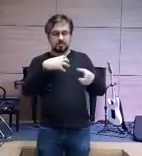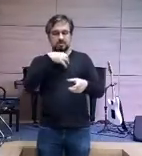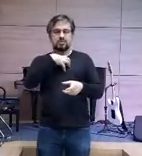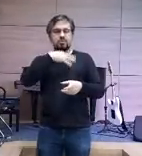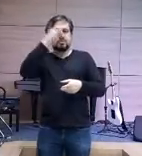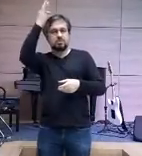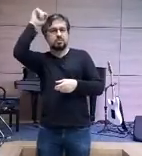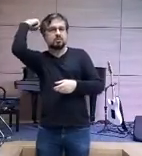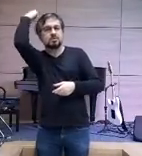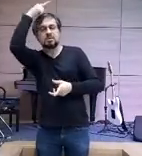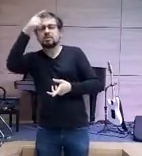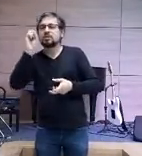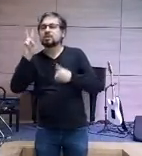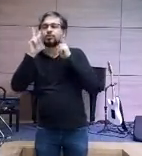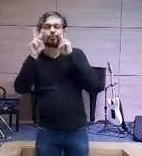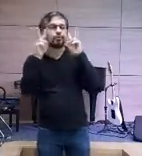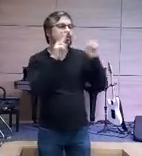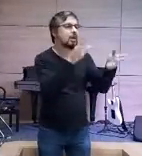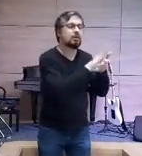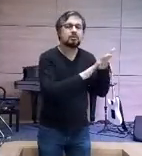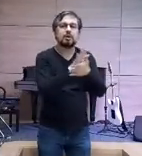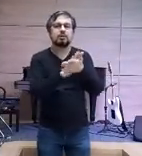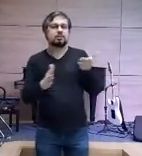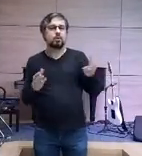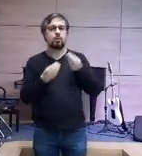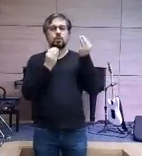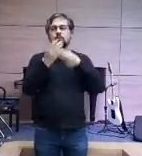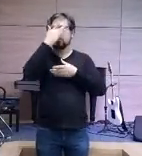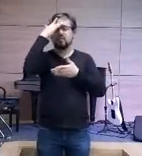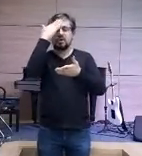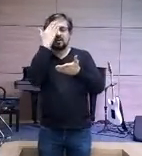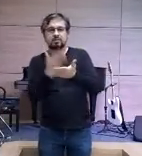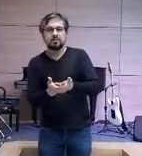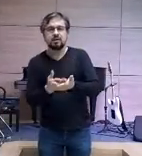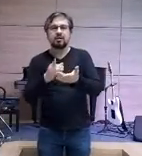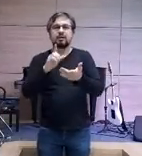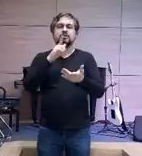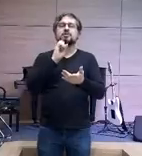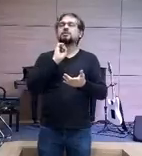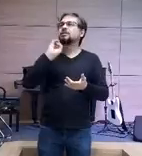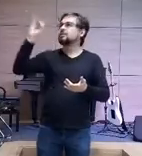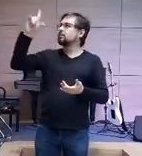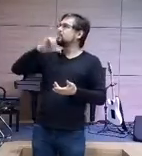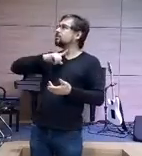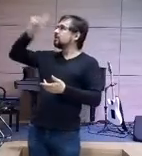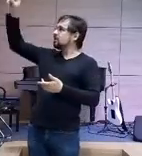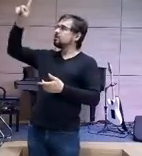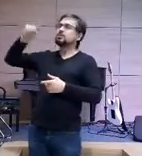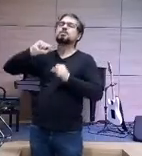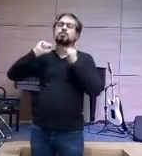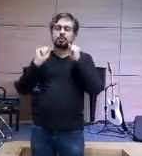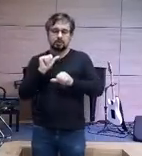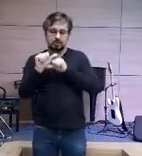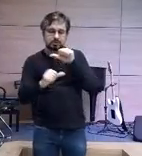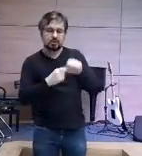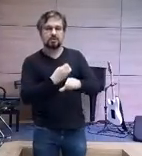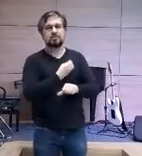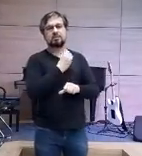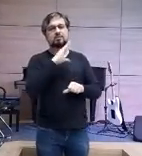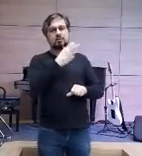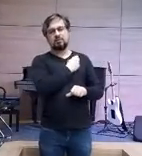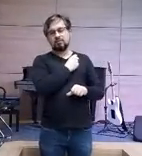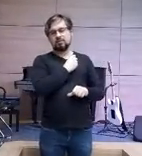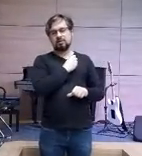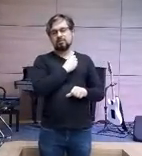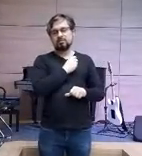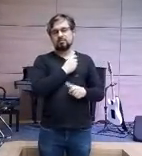como que vão acreditar que existe um Deus que restaura que cura que pode mudar vidas tá muito mais fácil